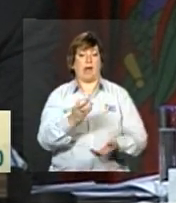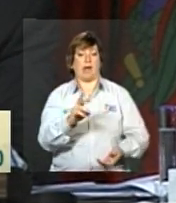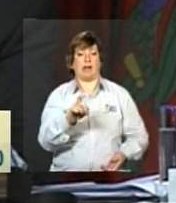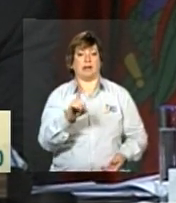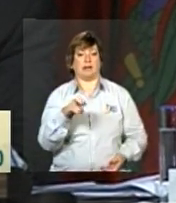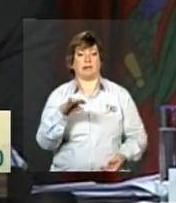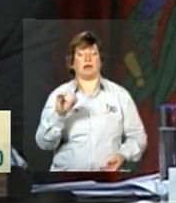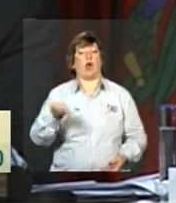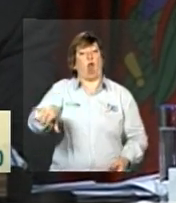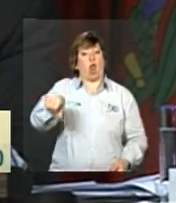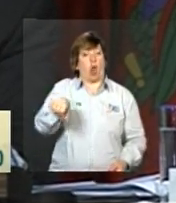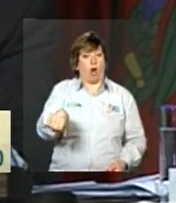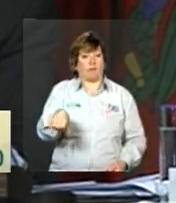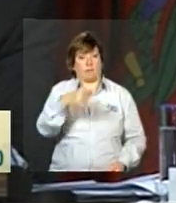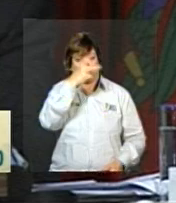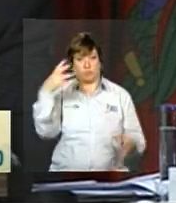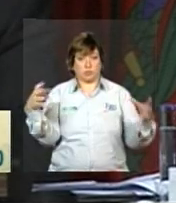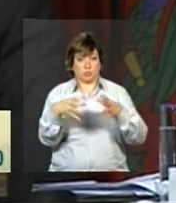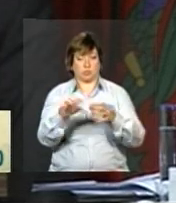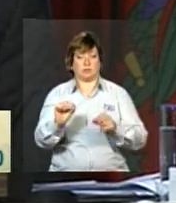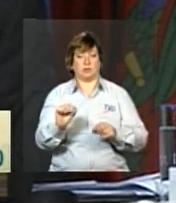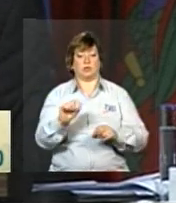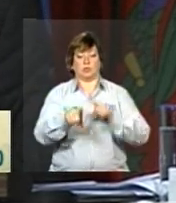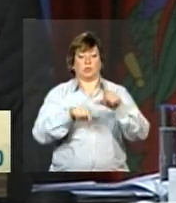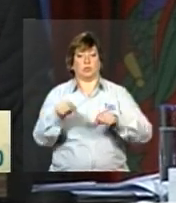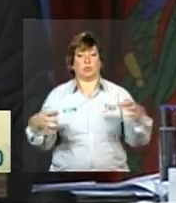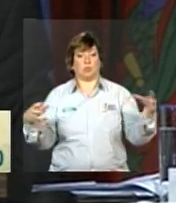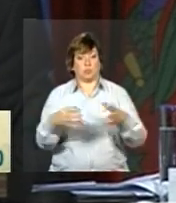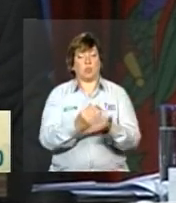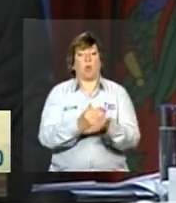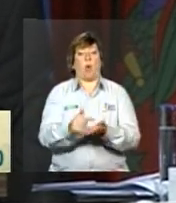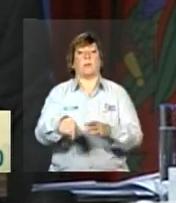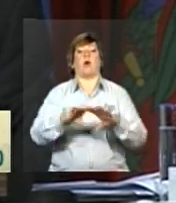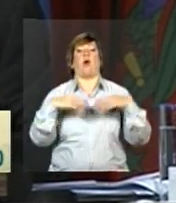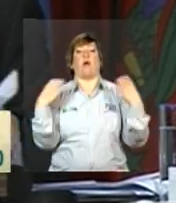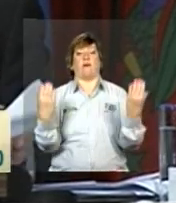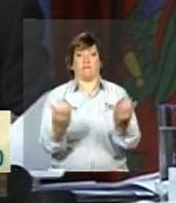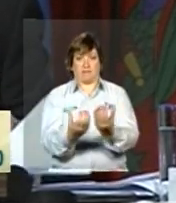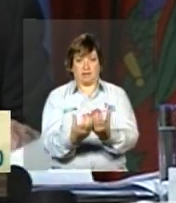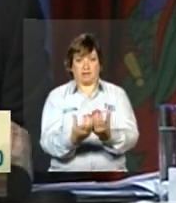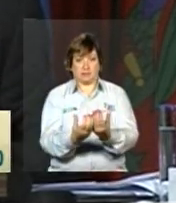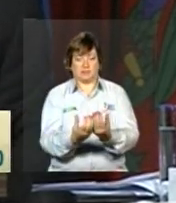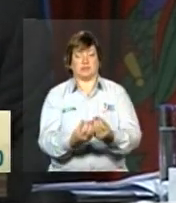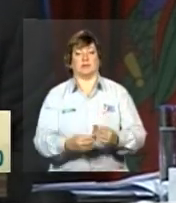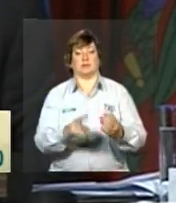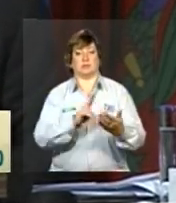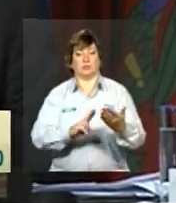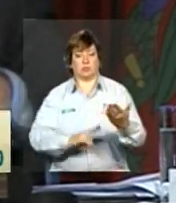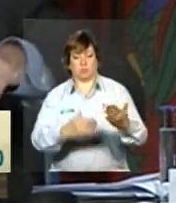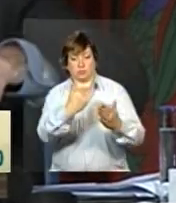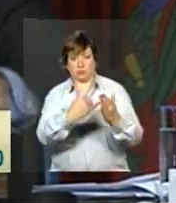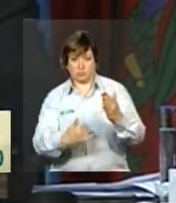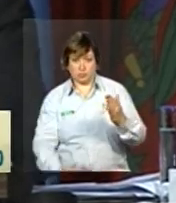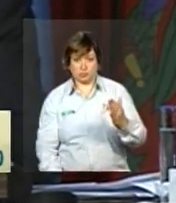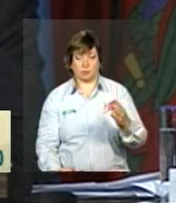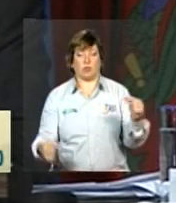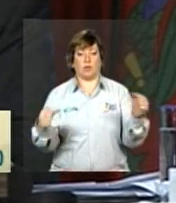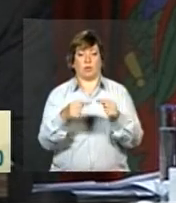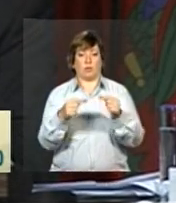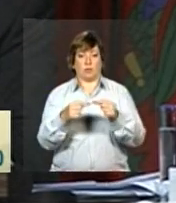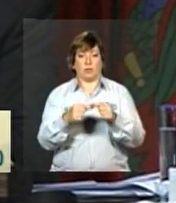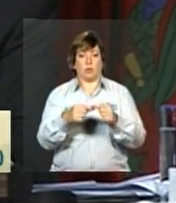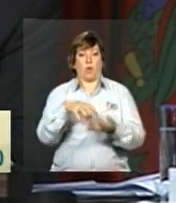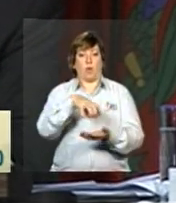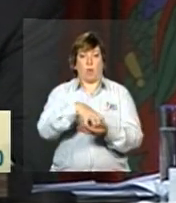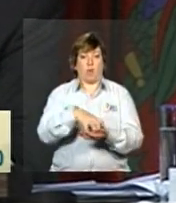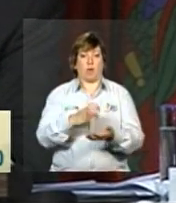9 membros indicados no início da conferência e sua composição estará baseada no comitê